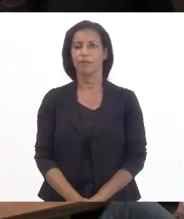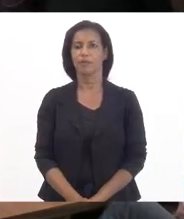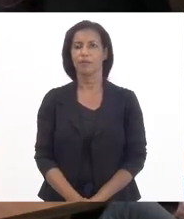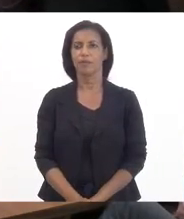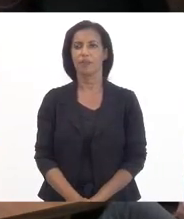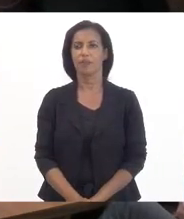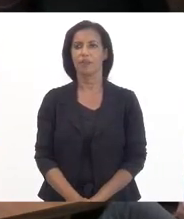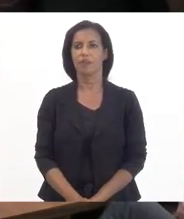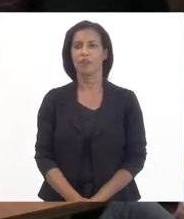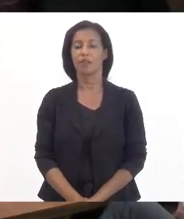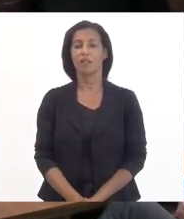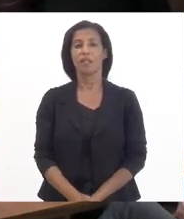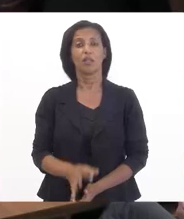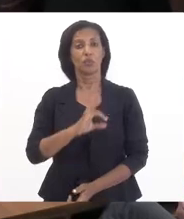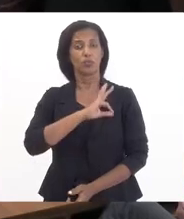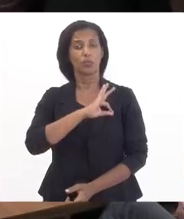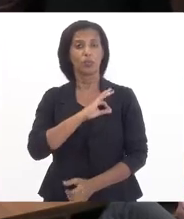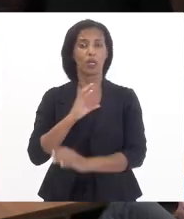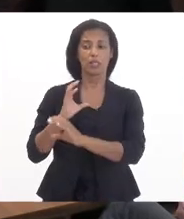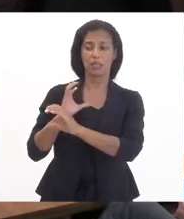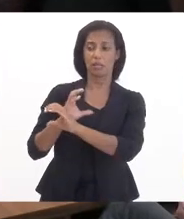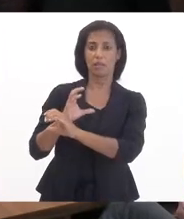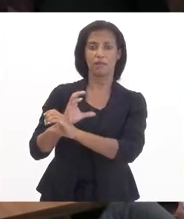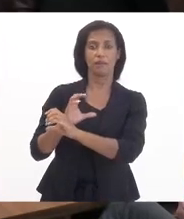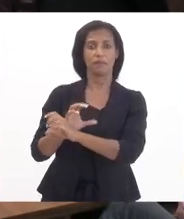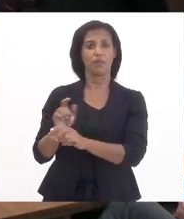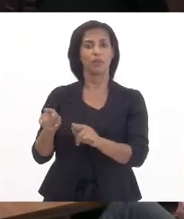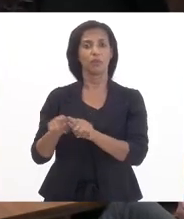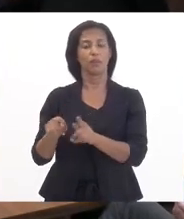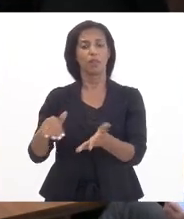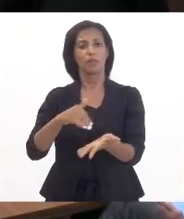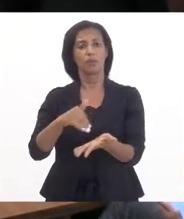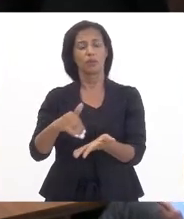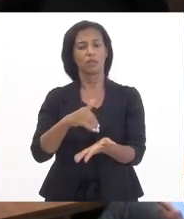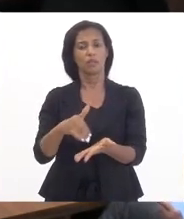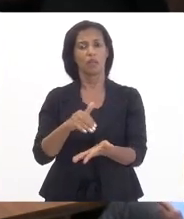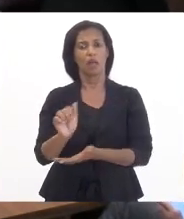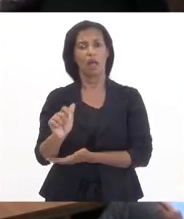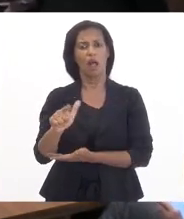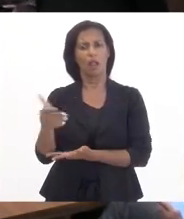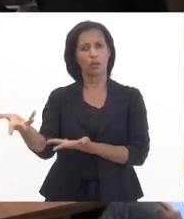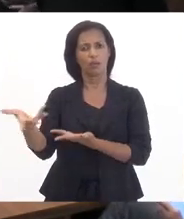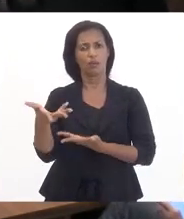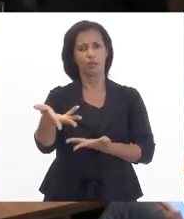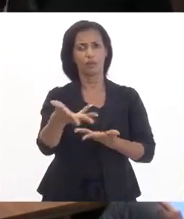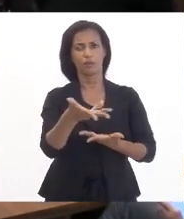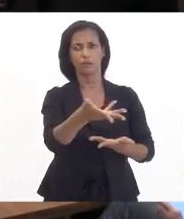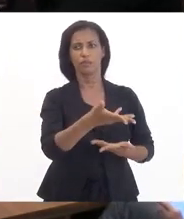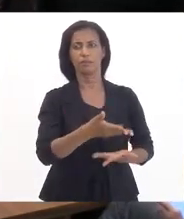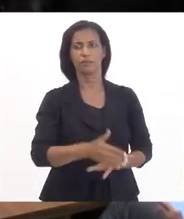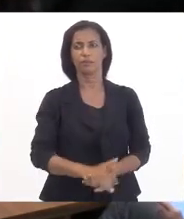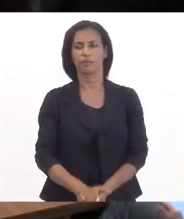E os policiais civis que o secretário Alan trouxe?